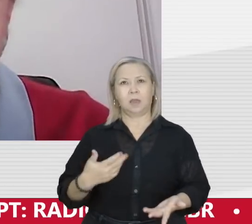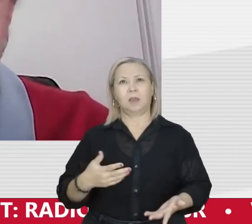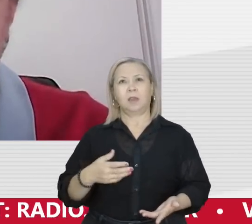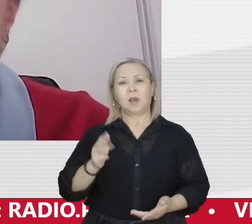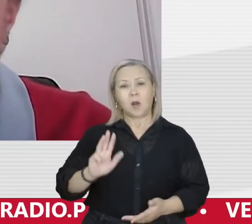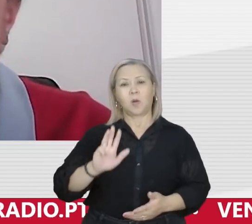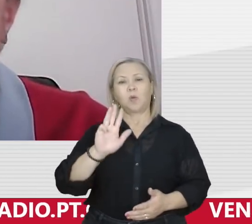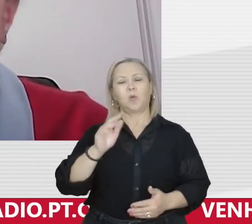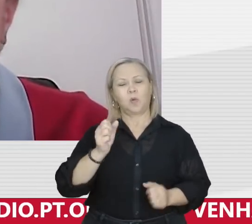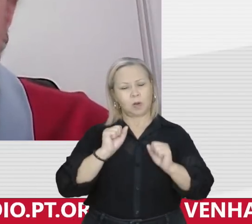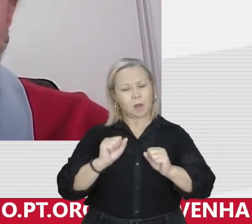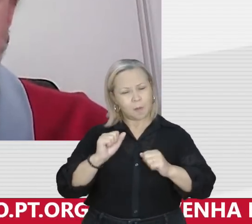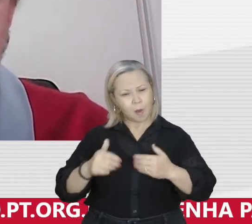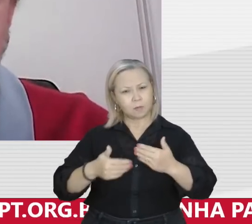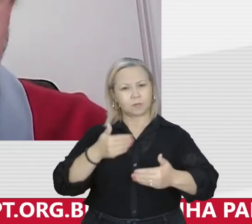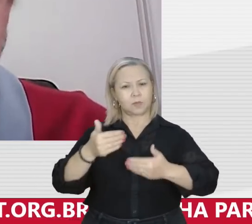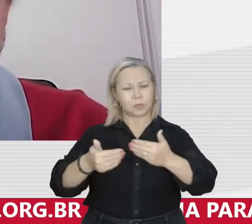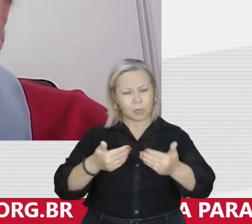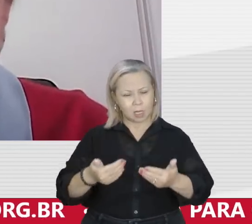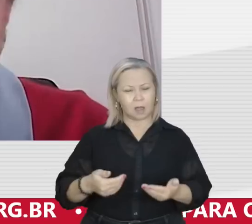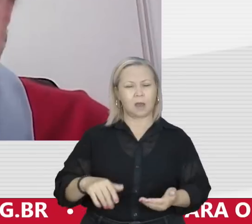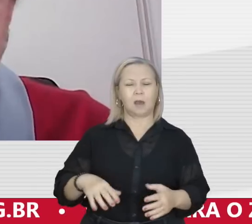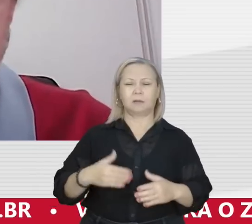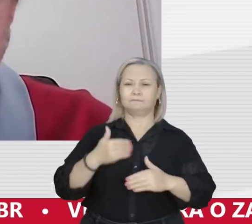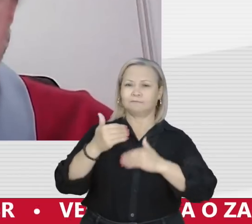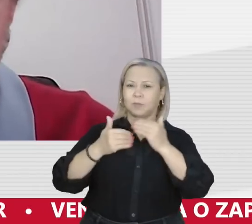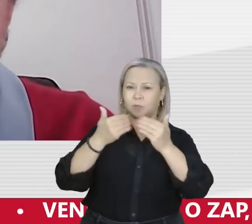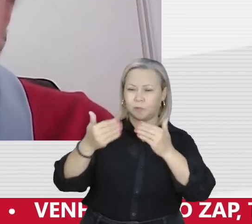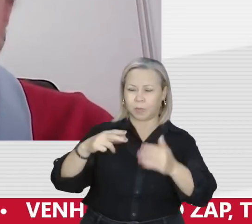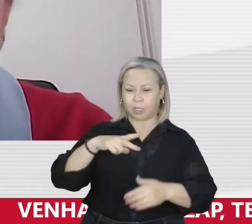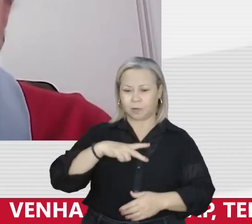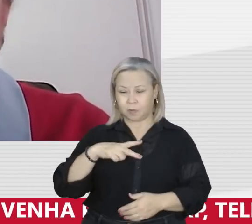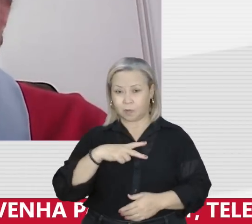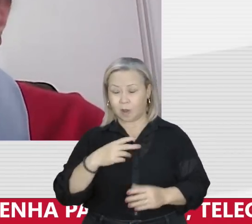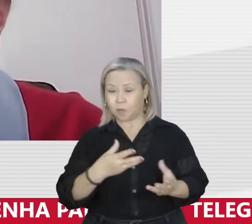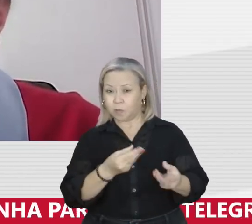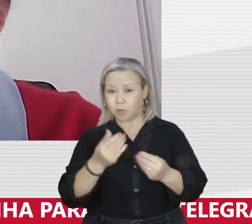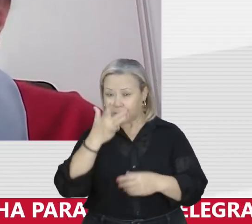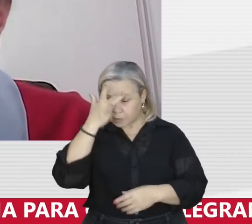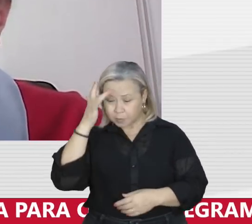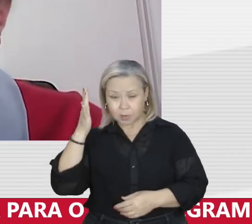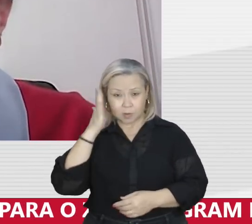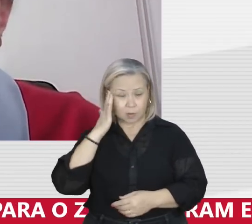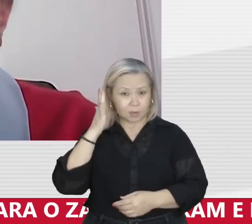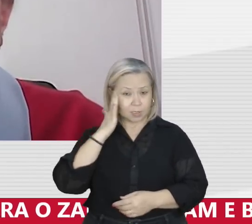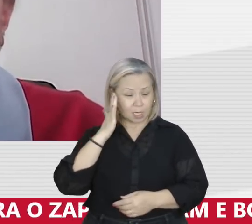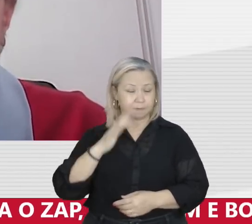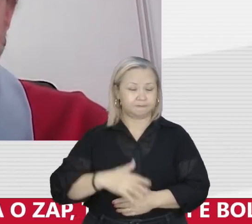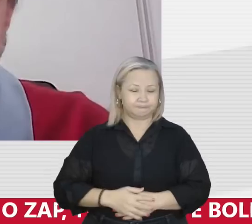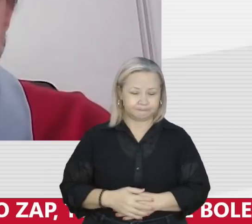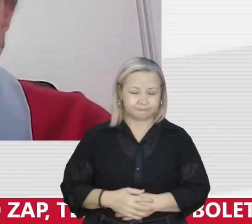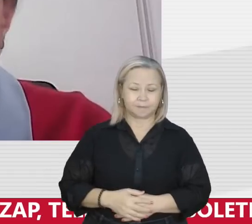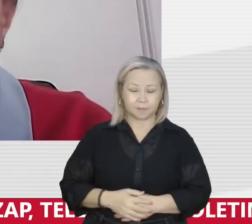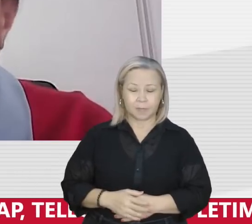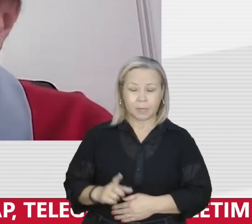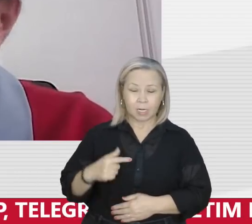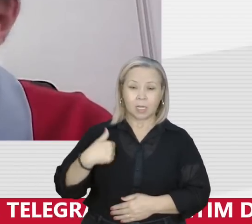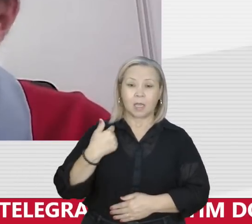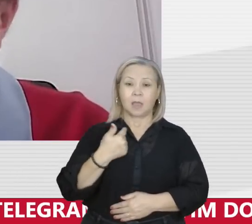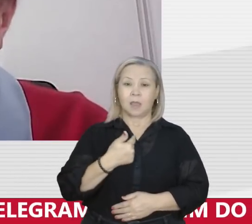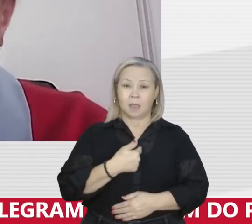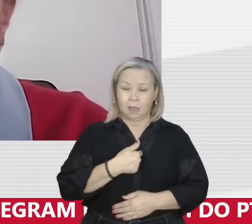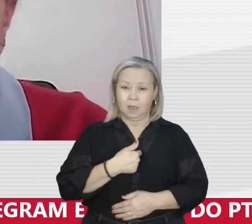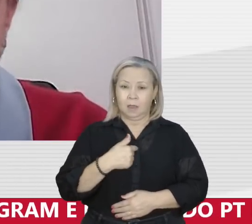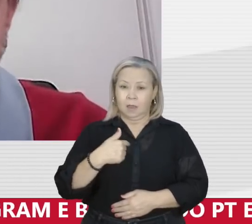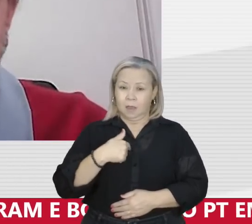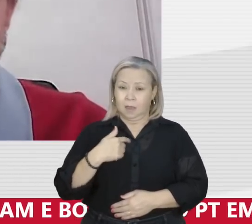de crescimento individual, como muita gente legitimamente acredita. Eu